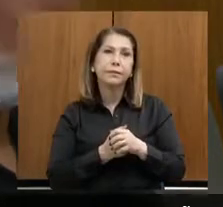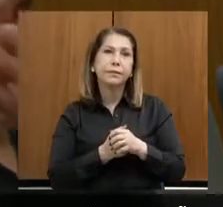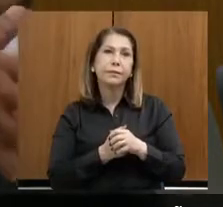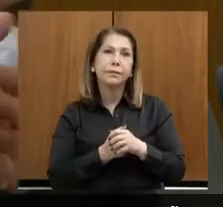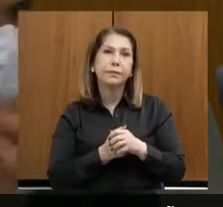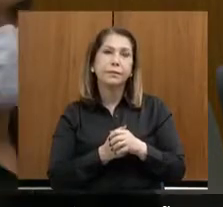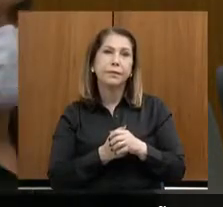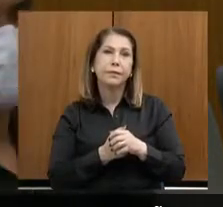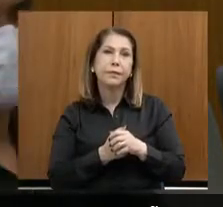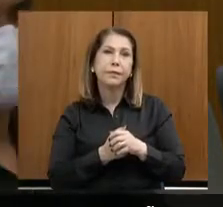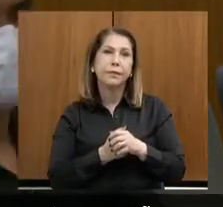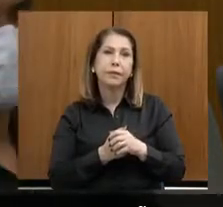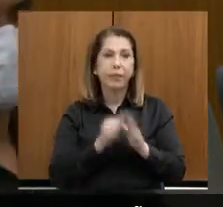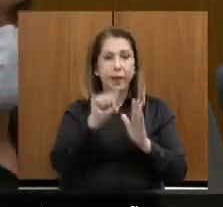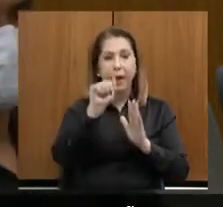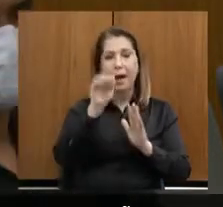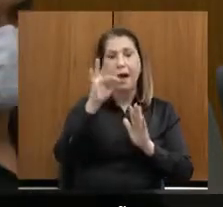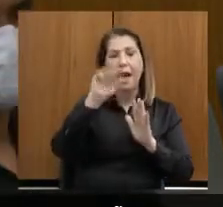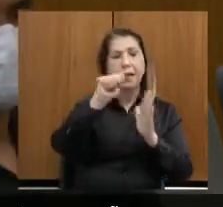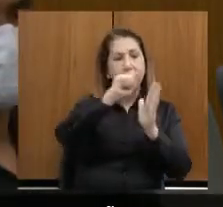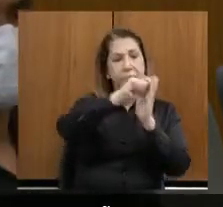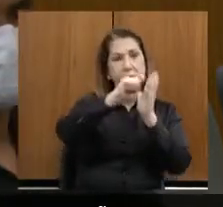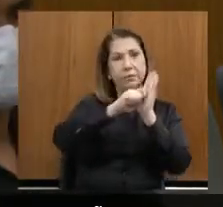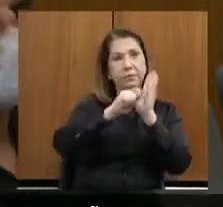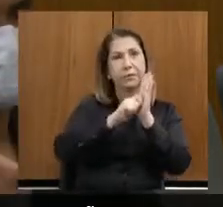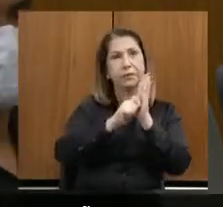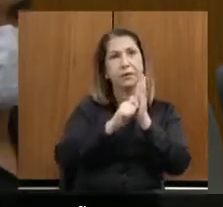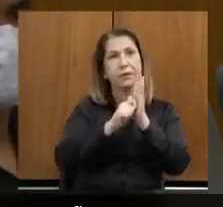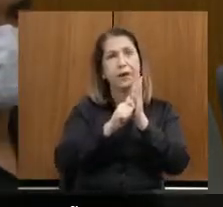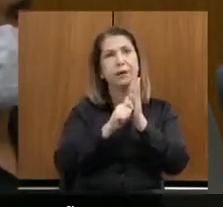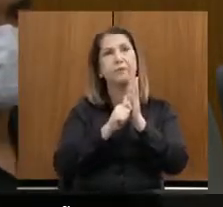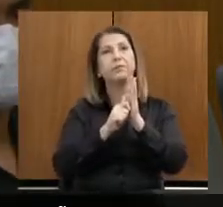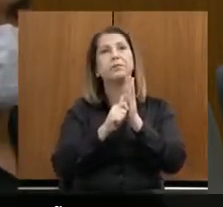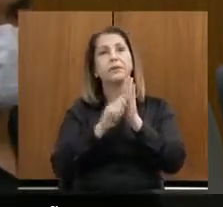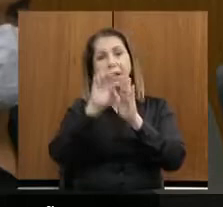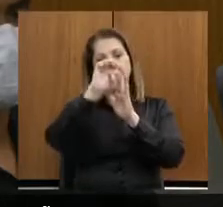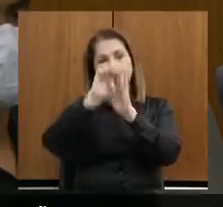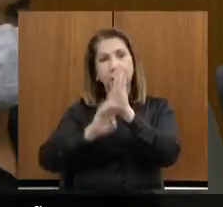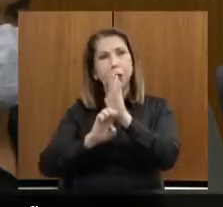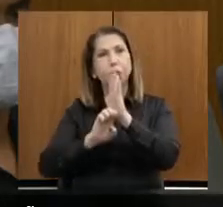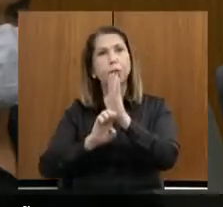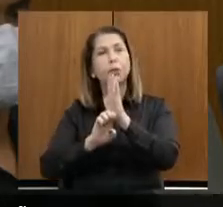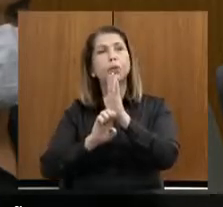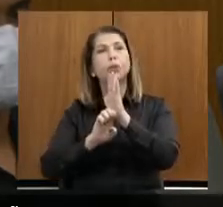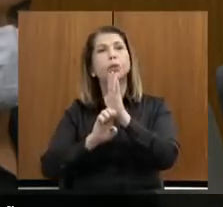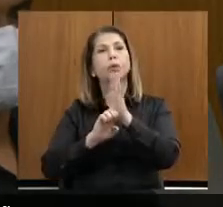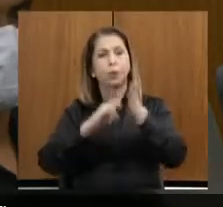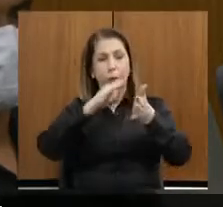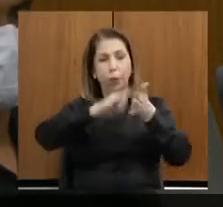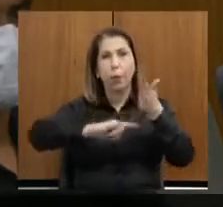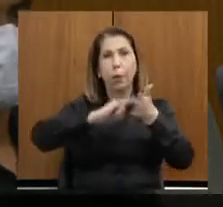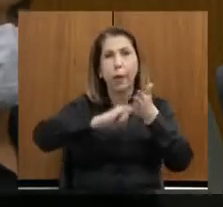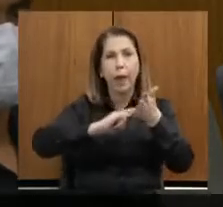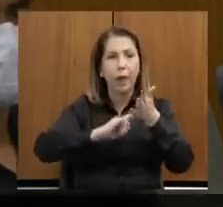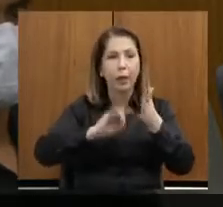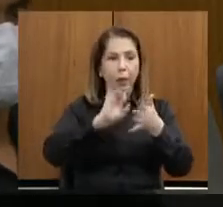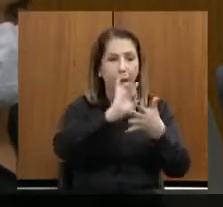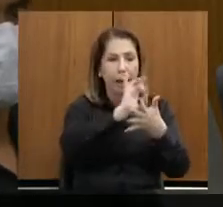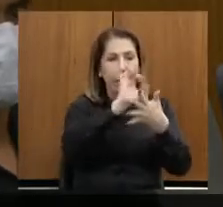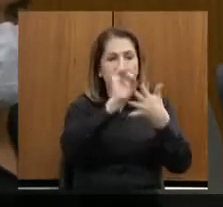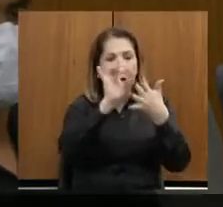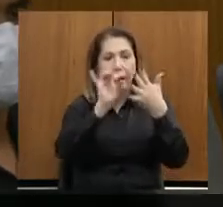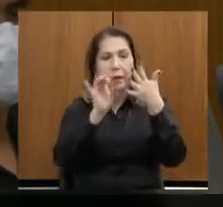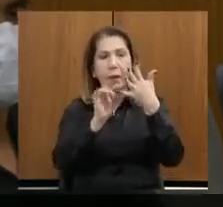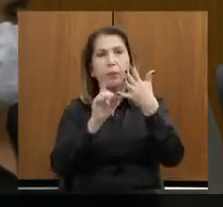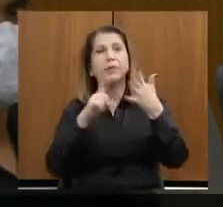a arca de fundação e estatuto CNPJ inscrição Municipal porque a lei existe tá